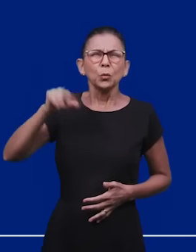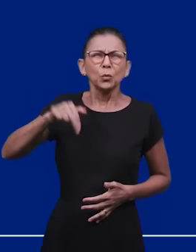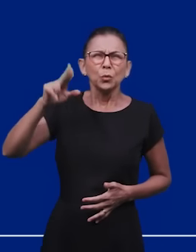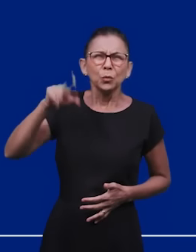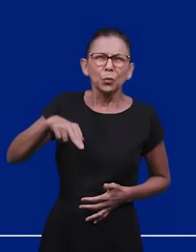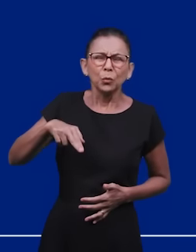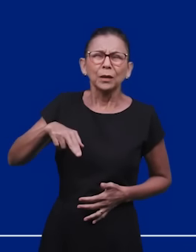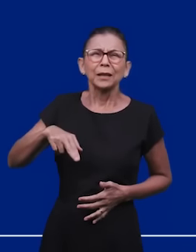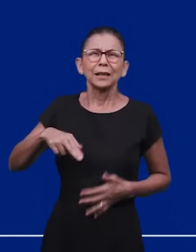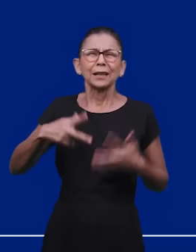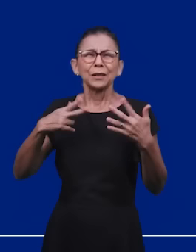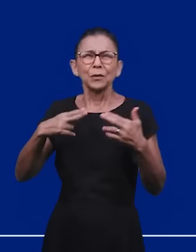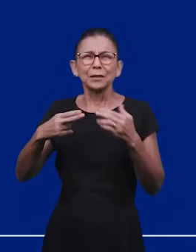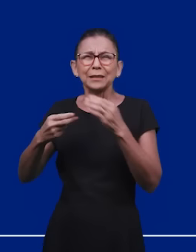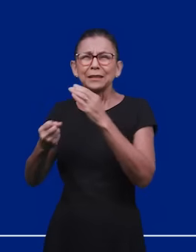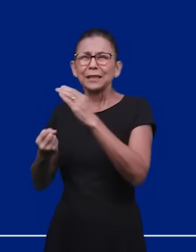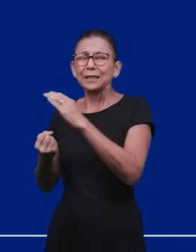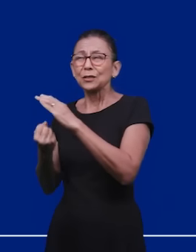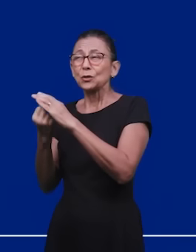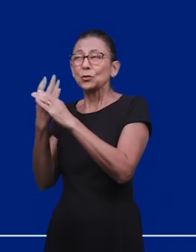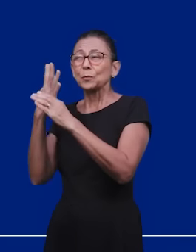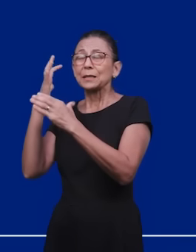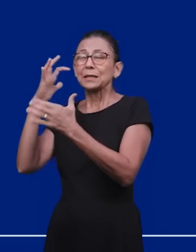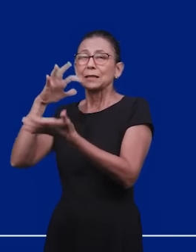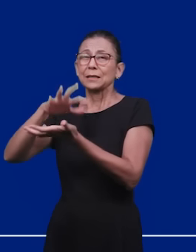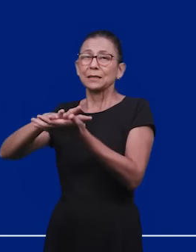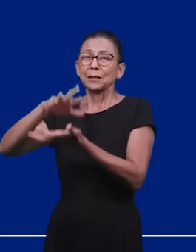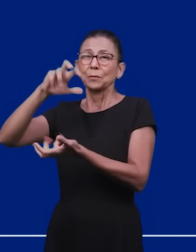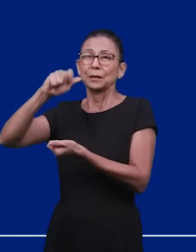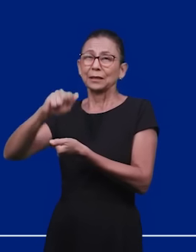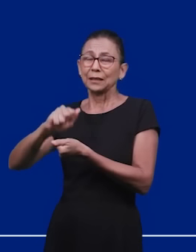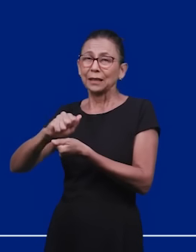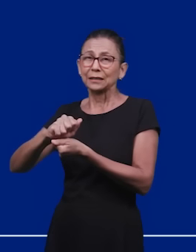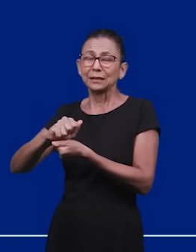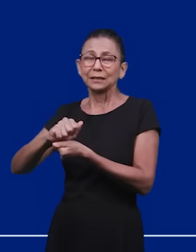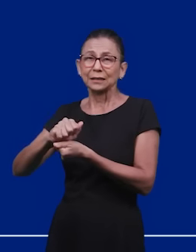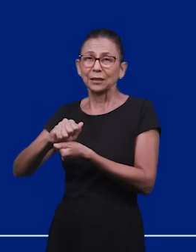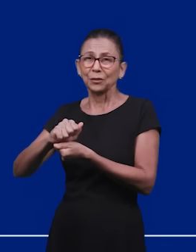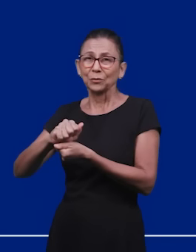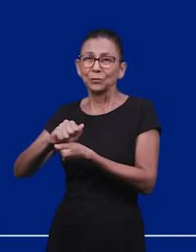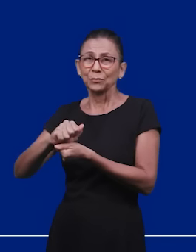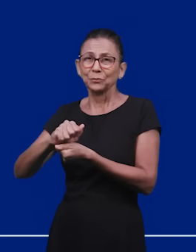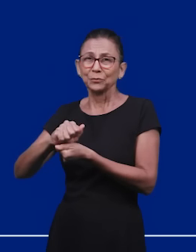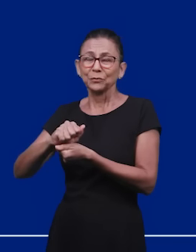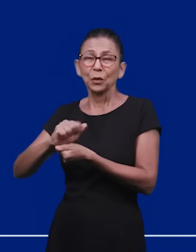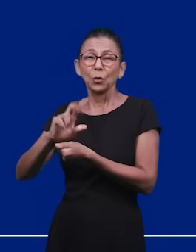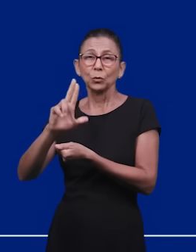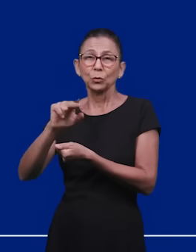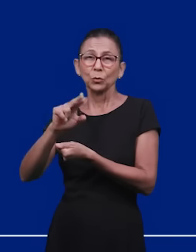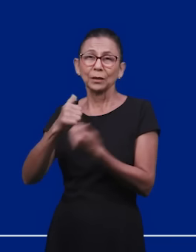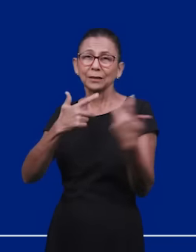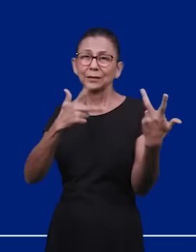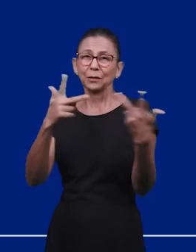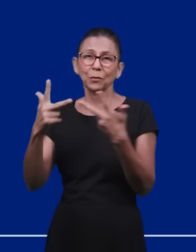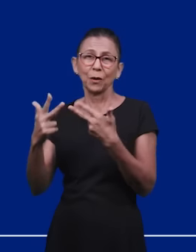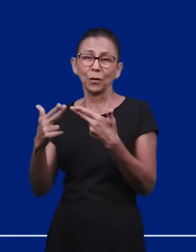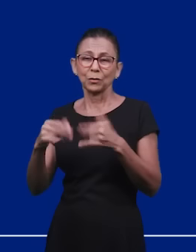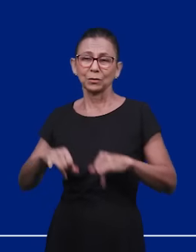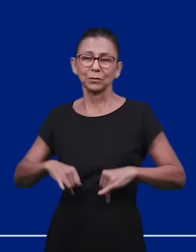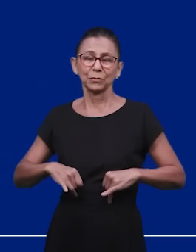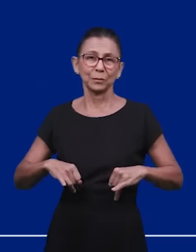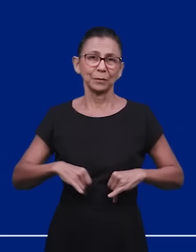desde o princípio da criação, que Deus criou, até agora, nem jamais haverá. Apocalipse,